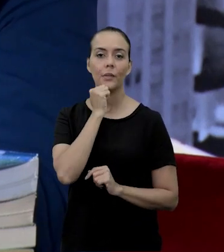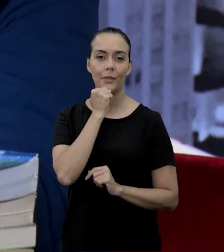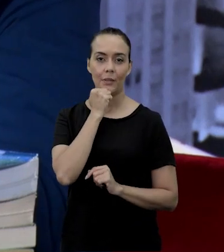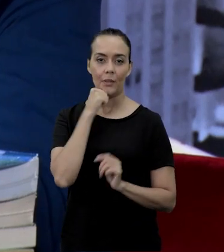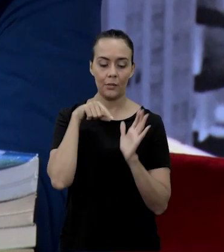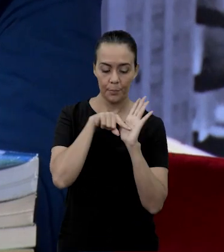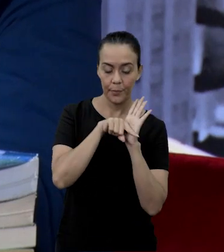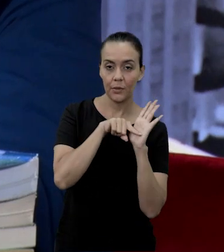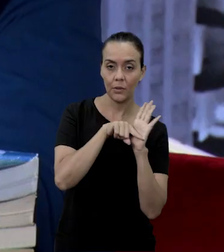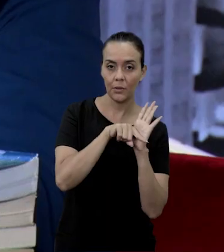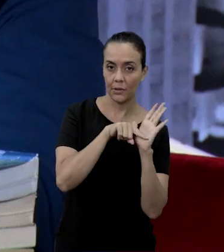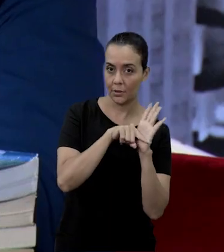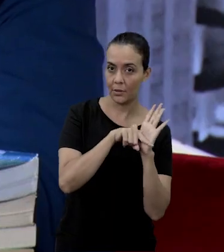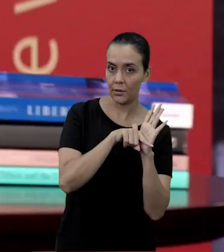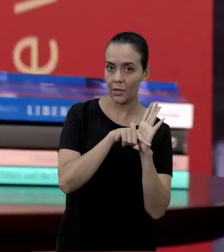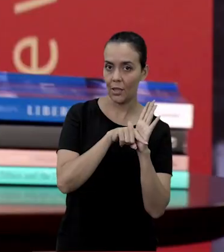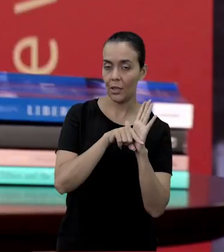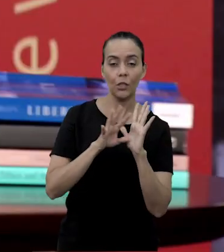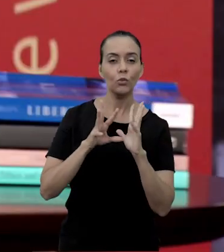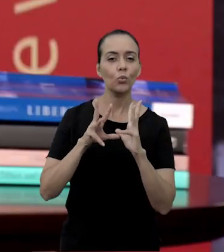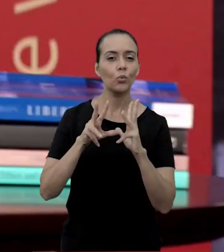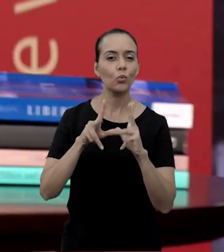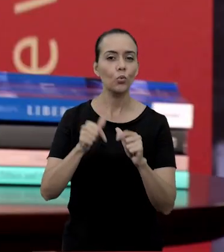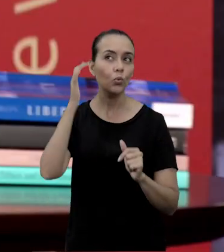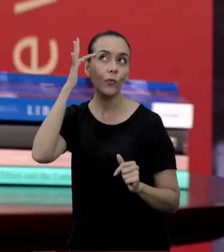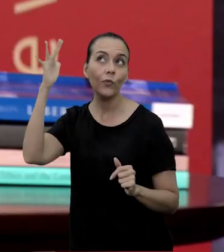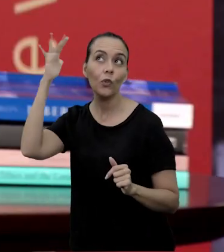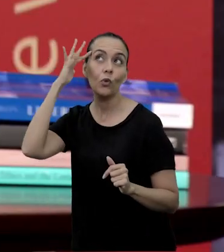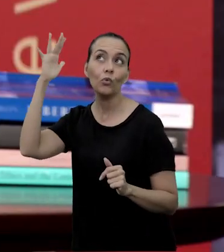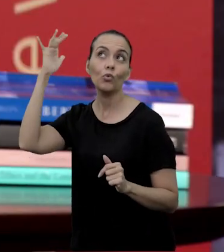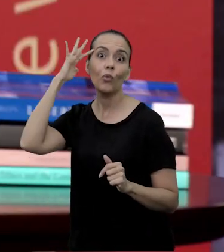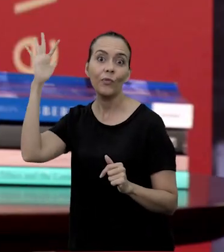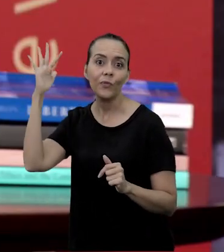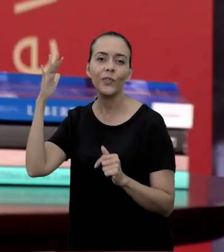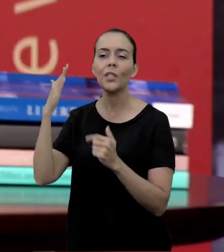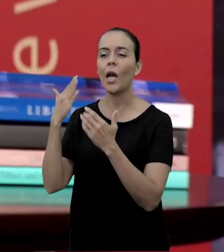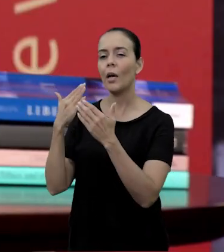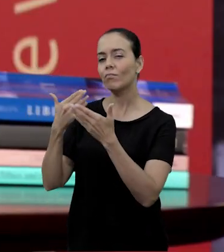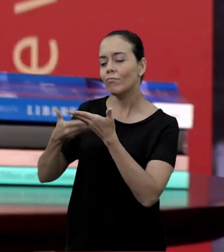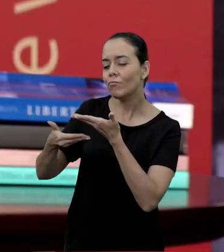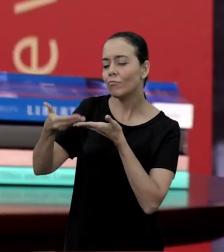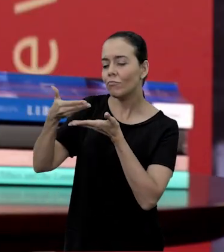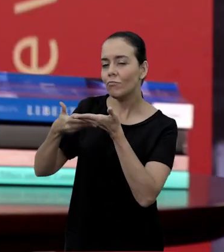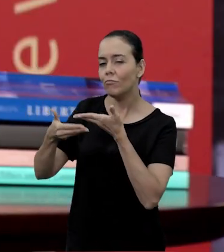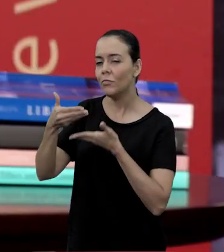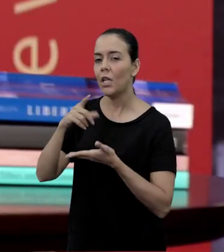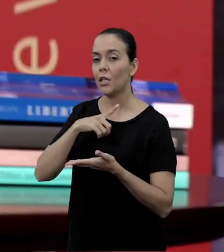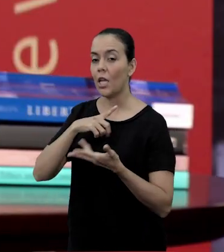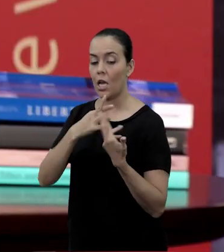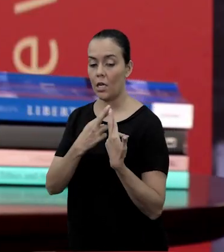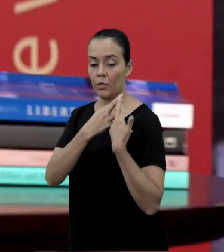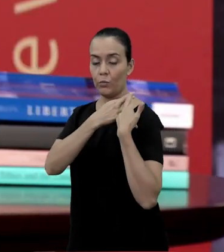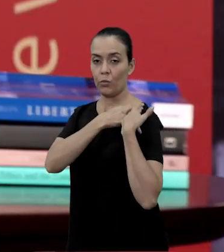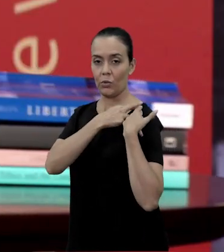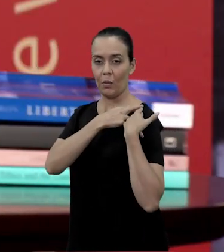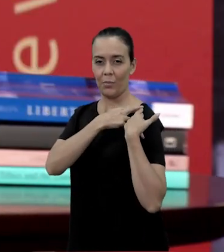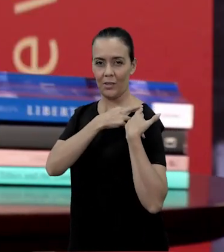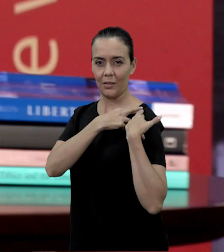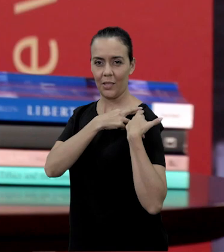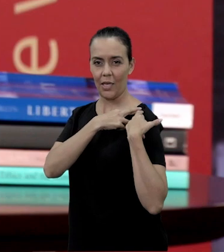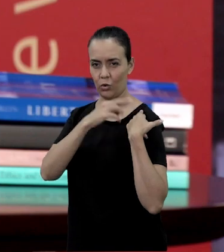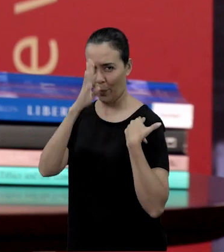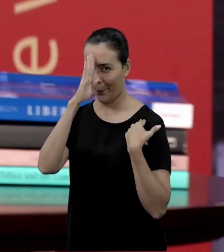ciência fazer isso, nada muda o fato de que a filosofia continua sendo a única e a verdadeira responsável,